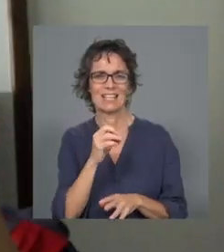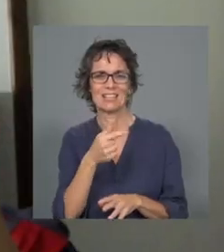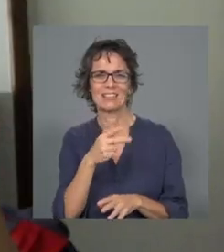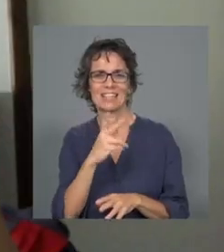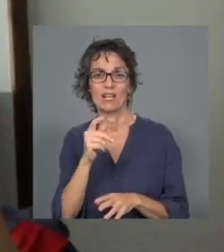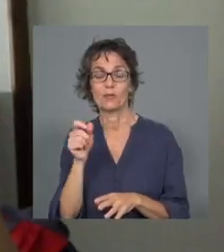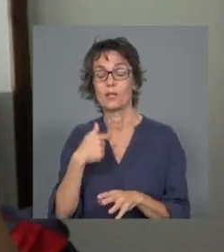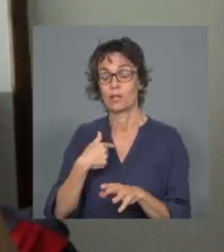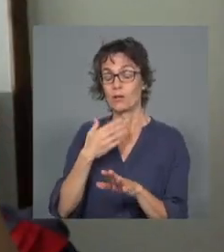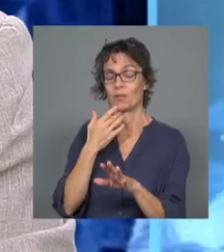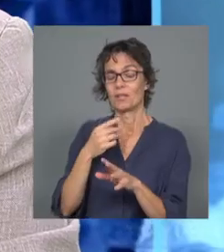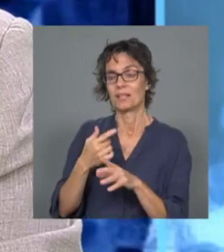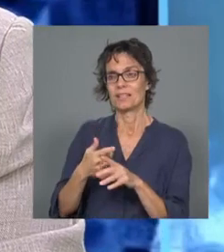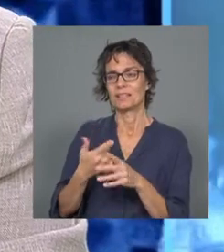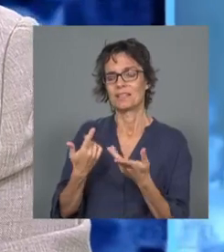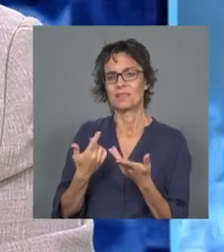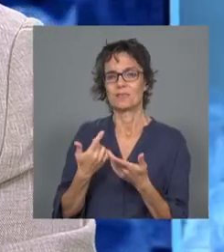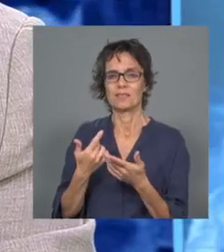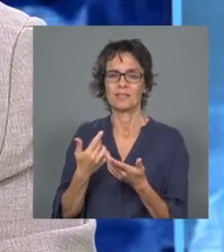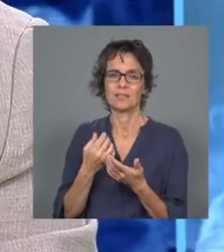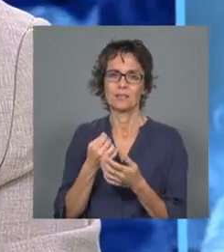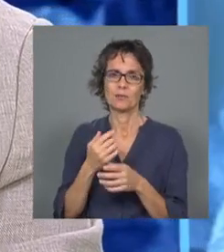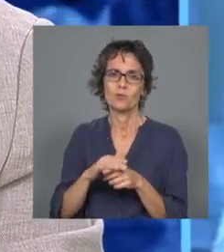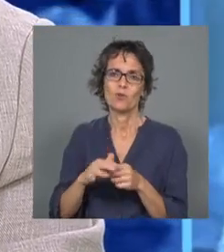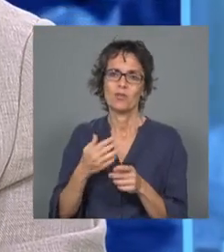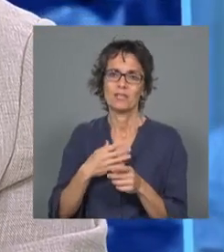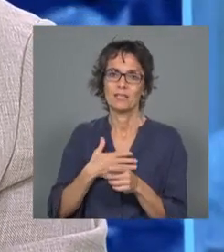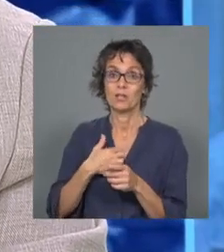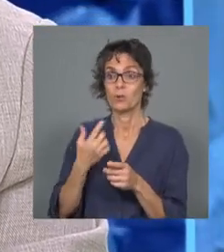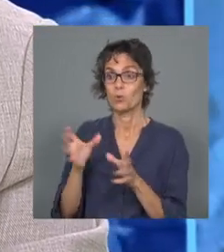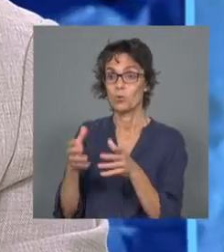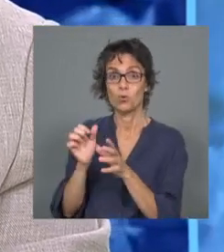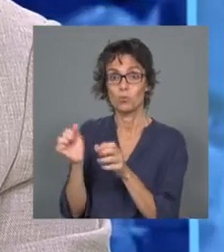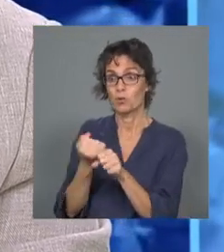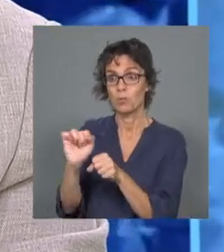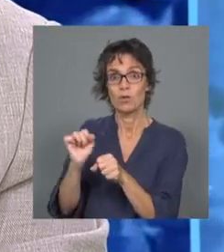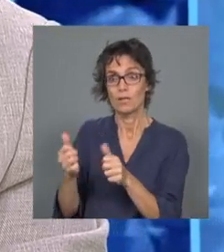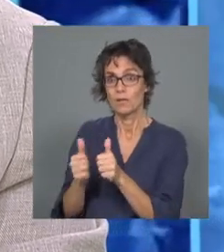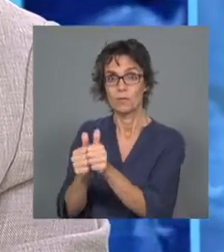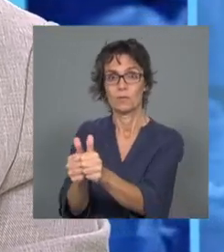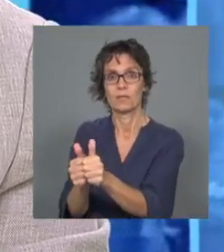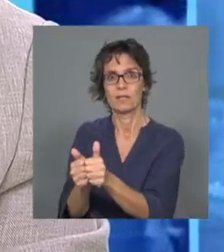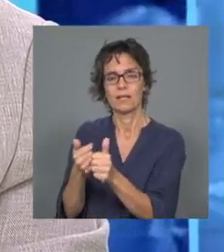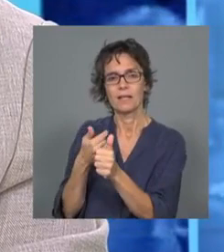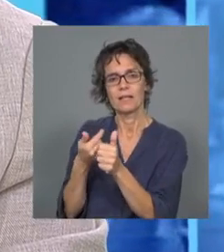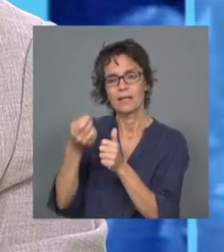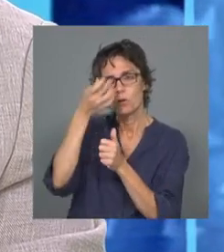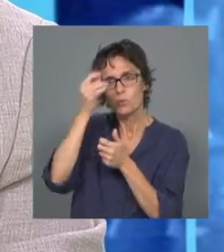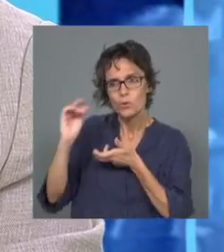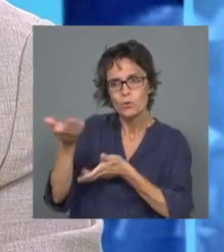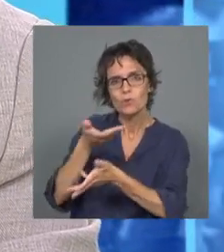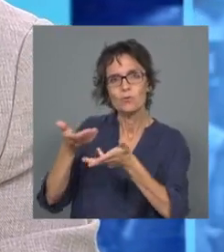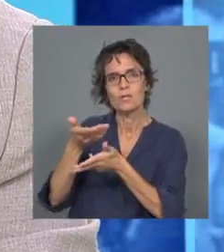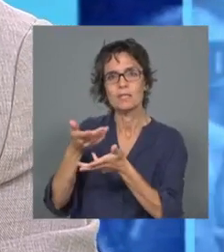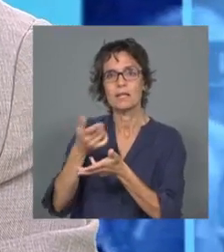acompanhar também, de certa forma, a preparação deste grupo, de partilhar com eles algumas das minhas convicções sobre o que é o pensamento do Papa neste campo, e